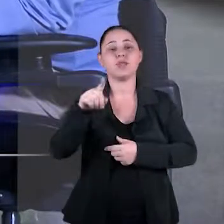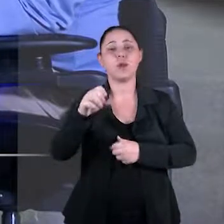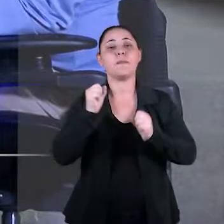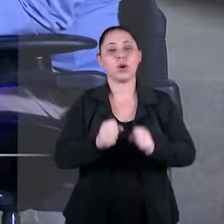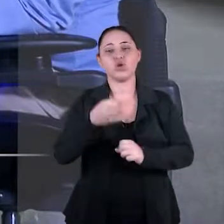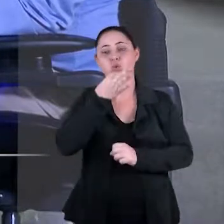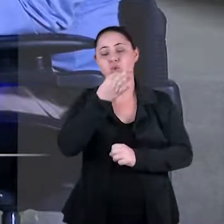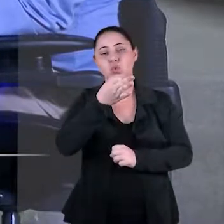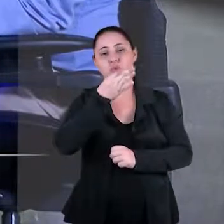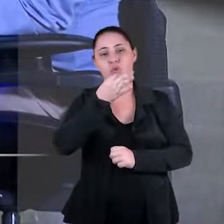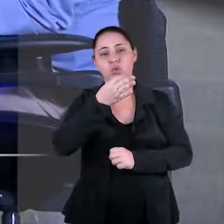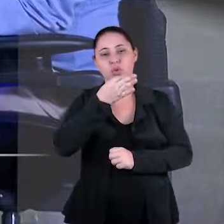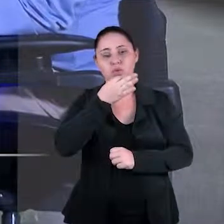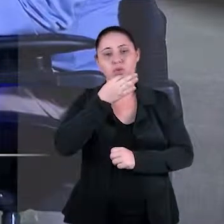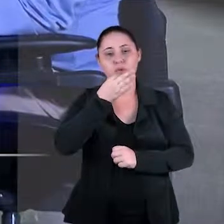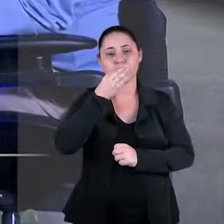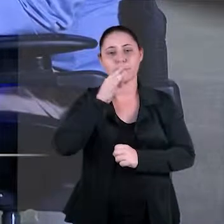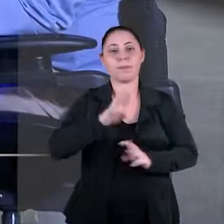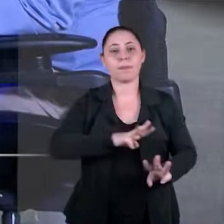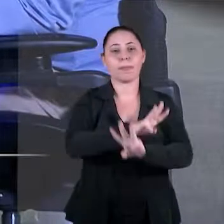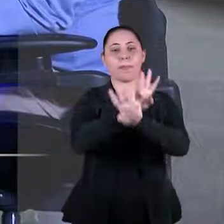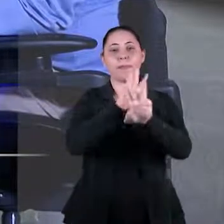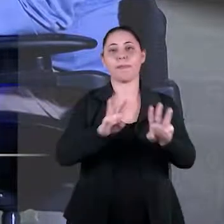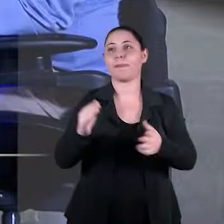ainda enviar sugestões de temas pelo e-mail